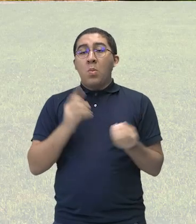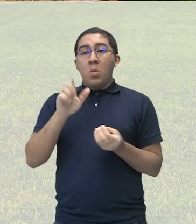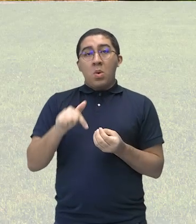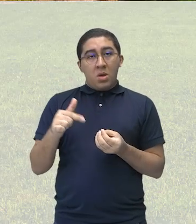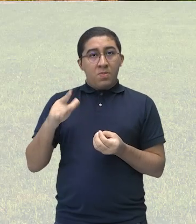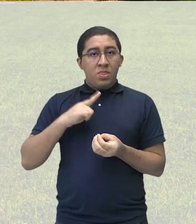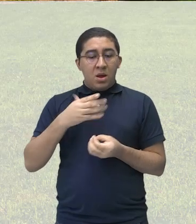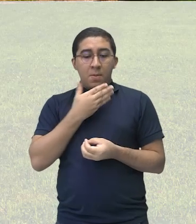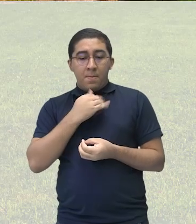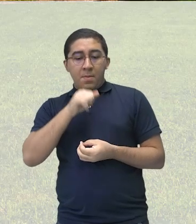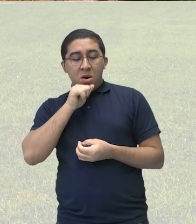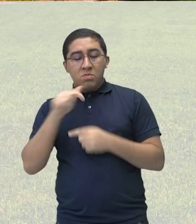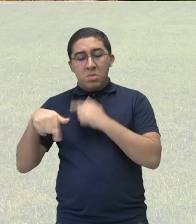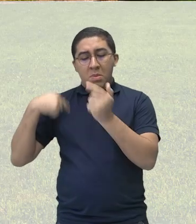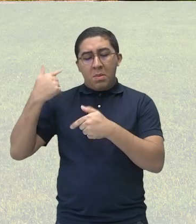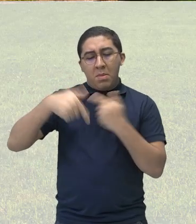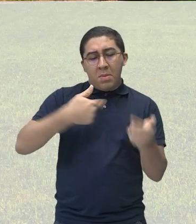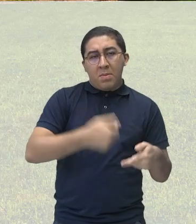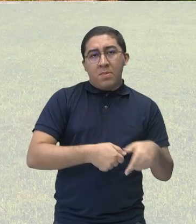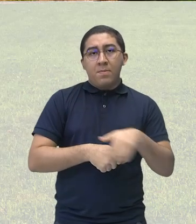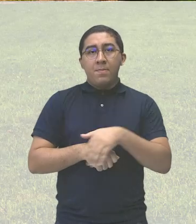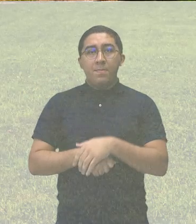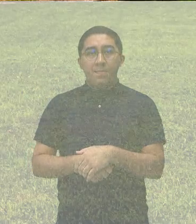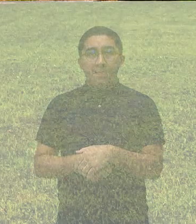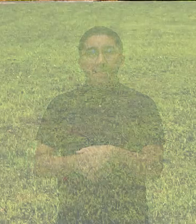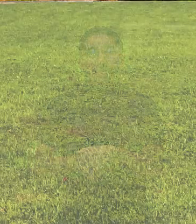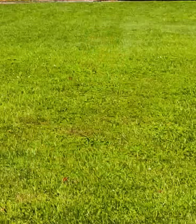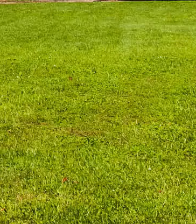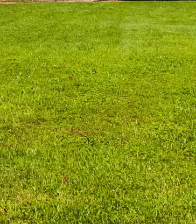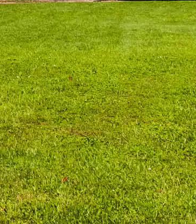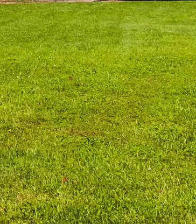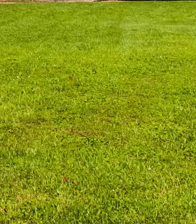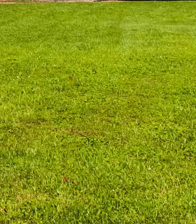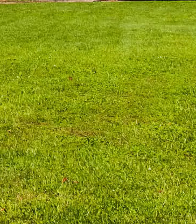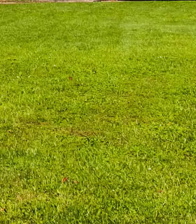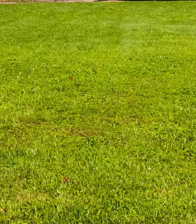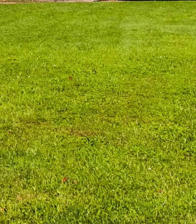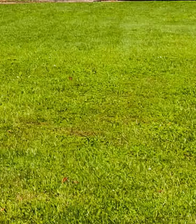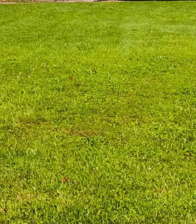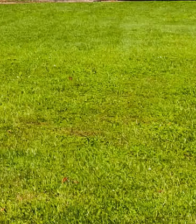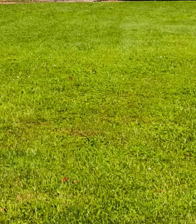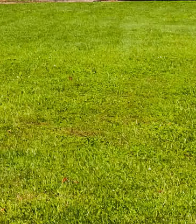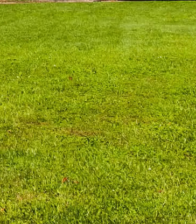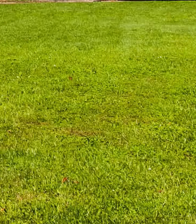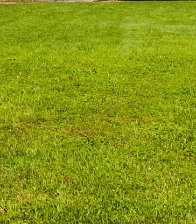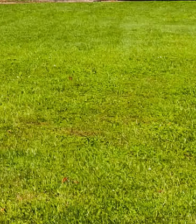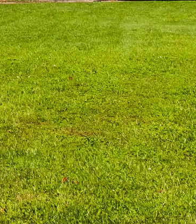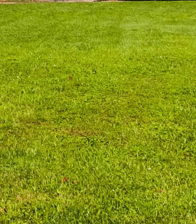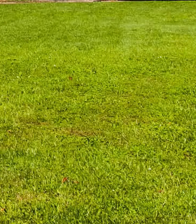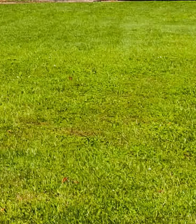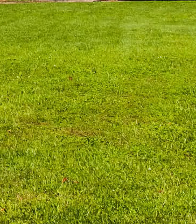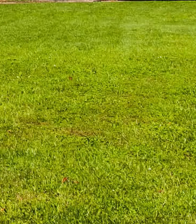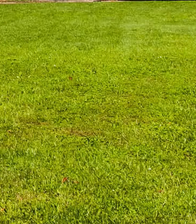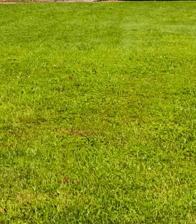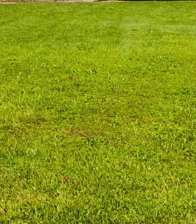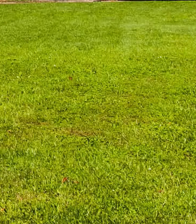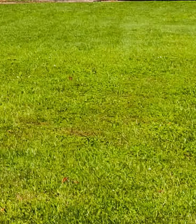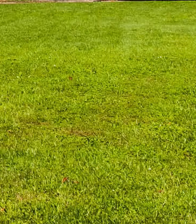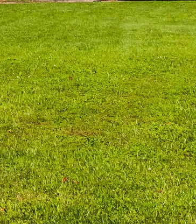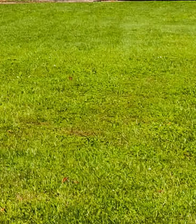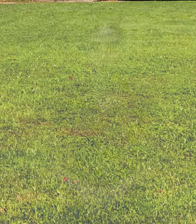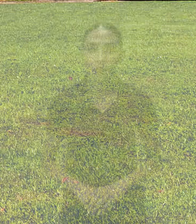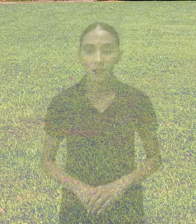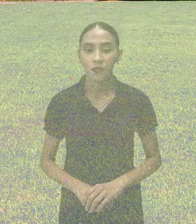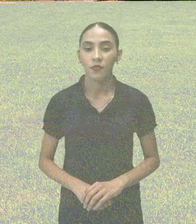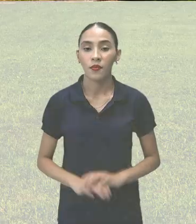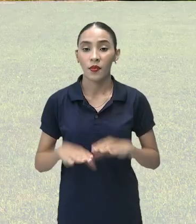eram transmitidas ao longo das gerações. Então, ele realizou seus experimentos para buscar essas respostas. E a escolha